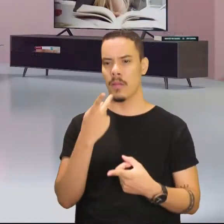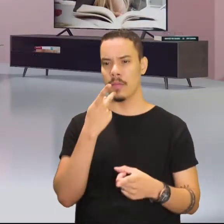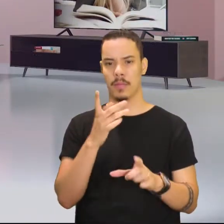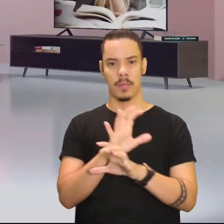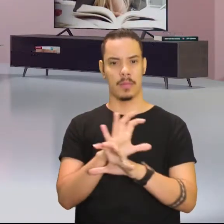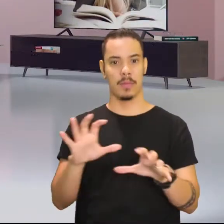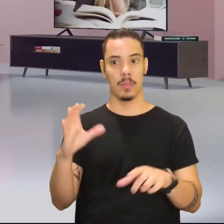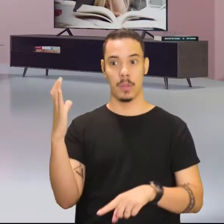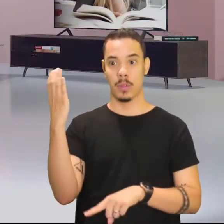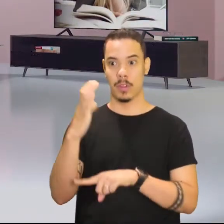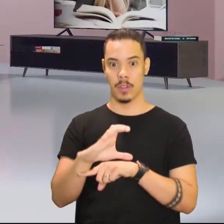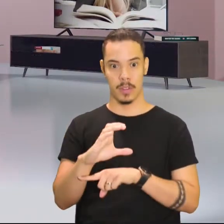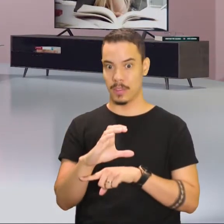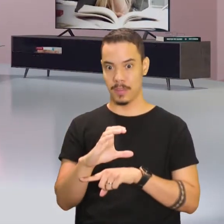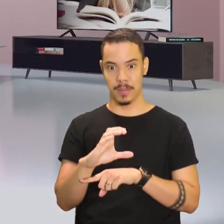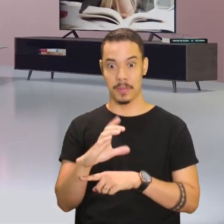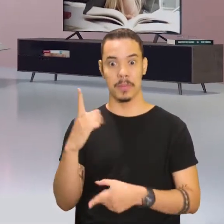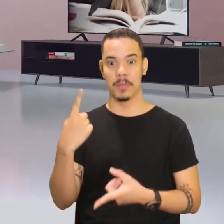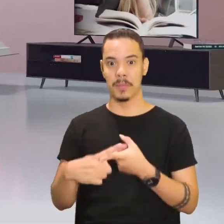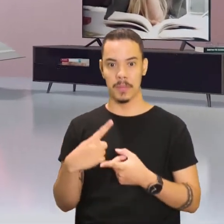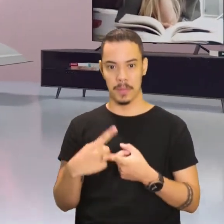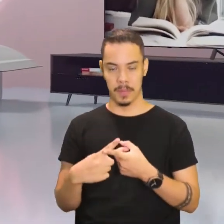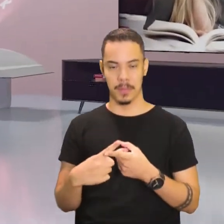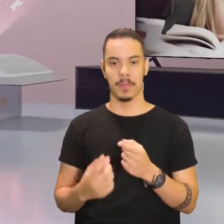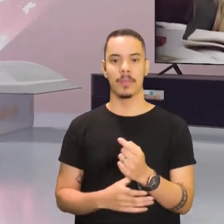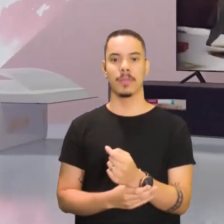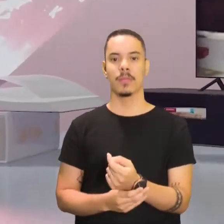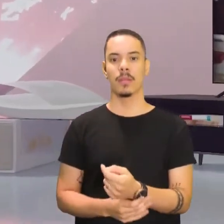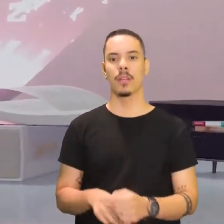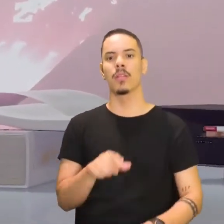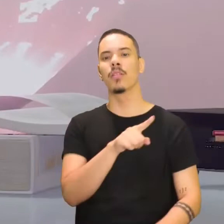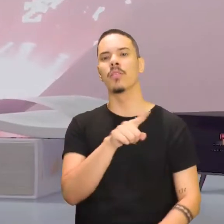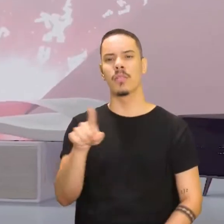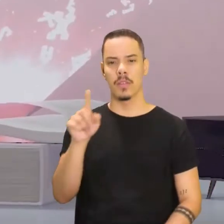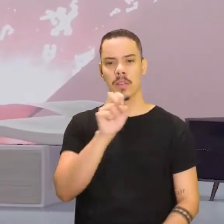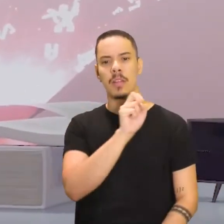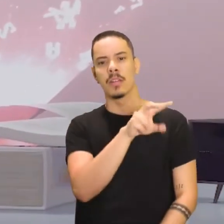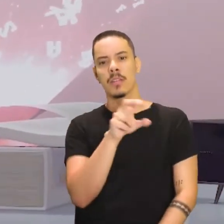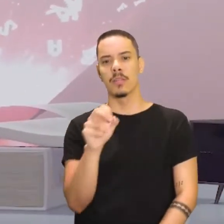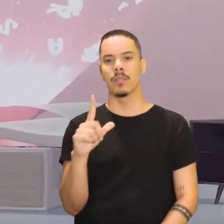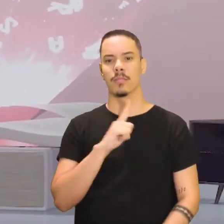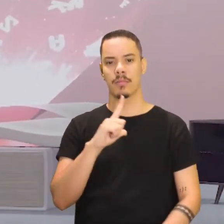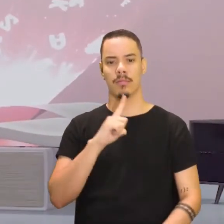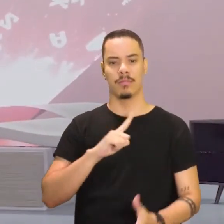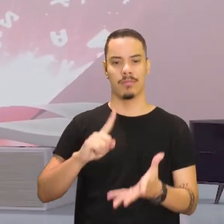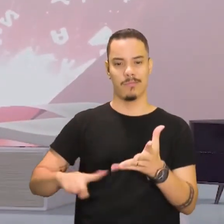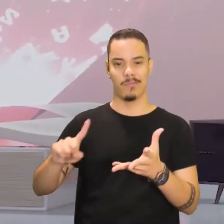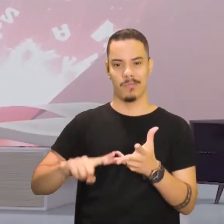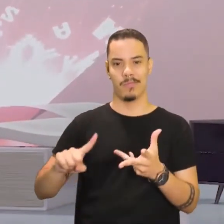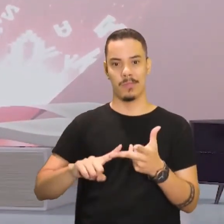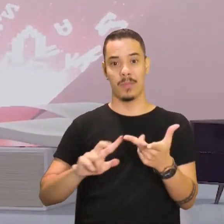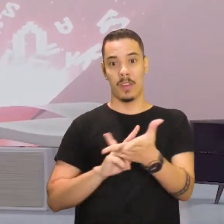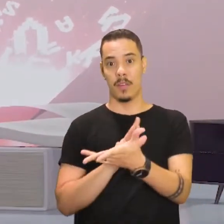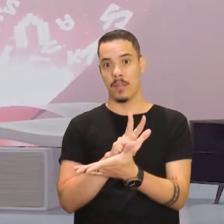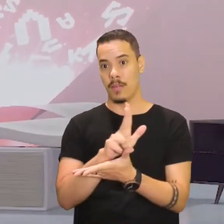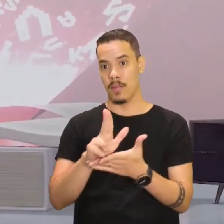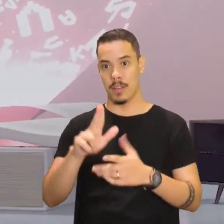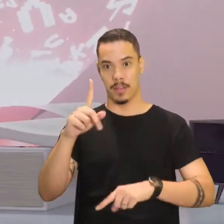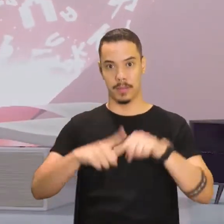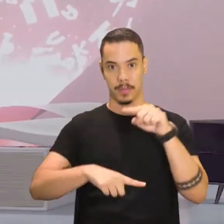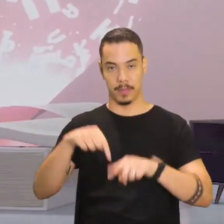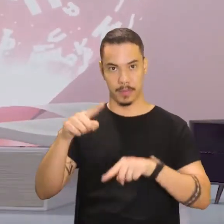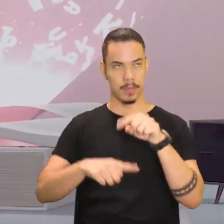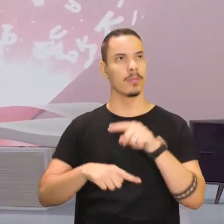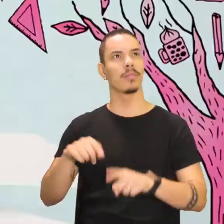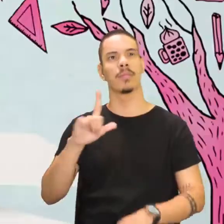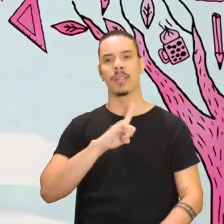do conhecimento, amadinho? Olha só, você viu que lá tem uma bagagem? Vários materiais,